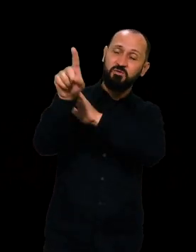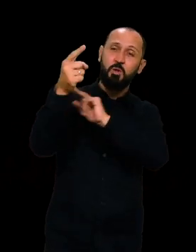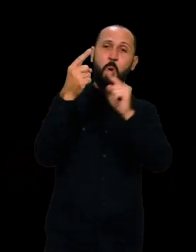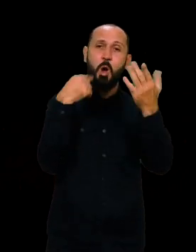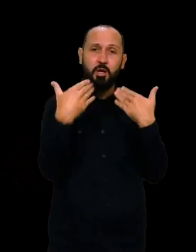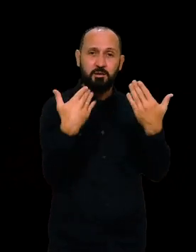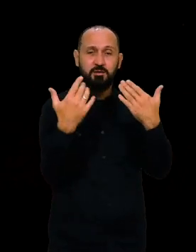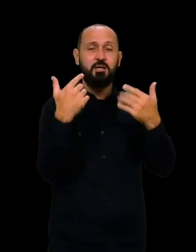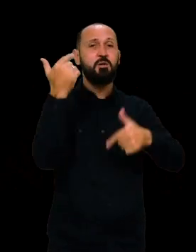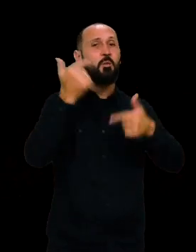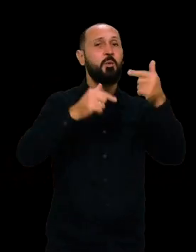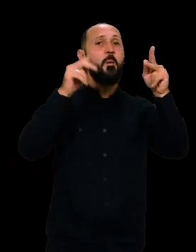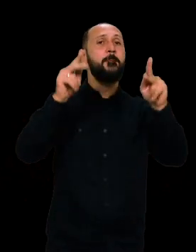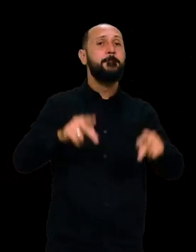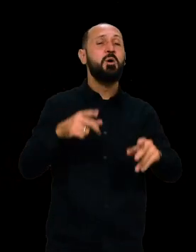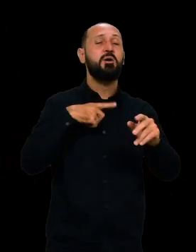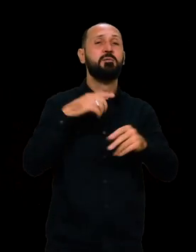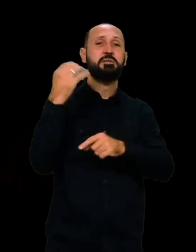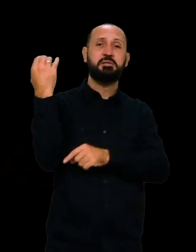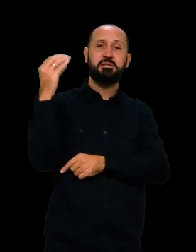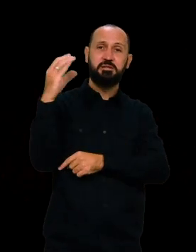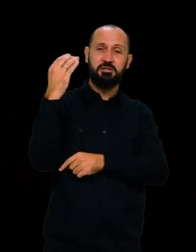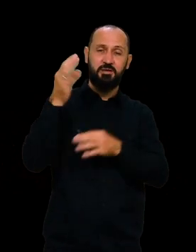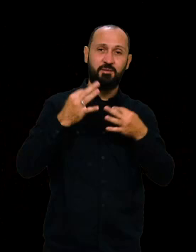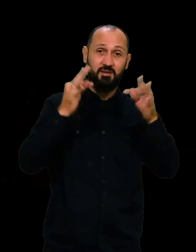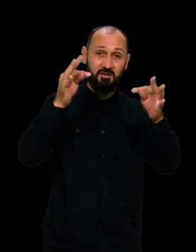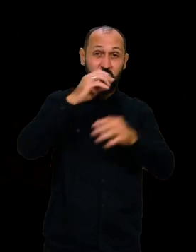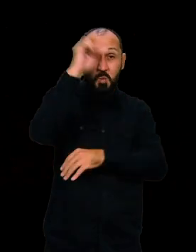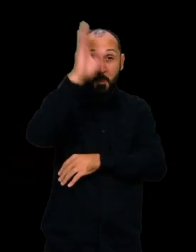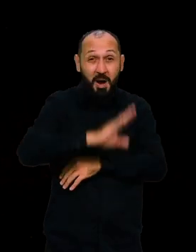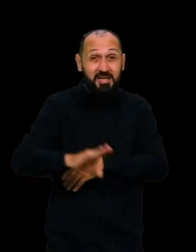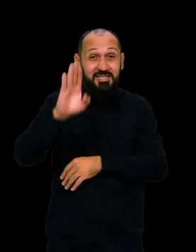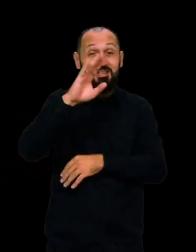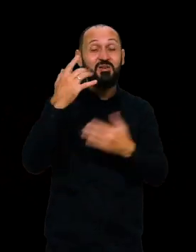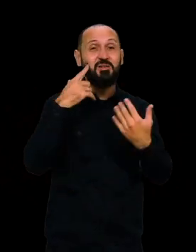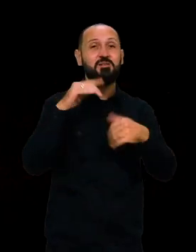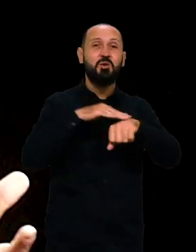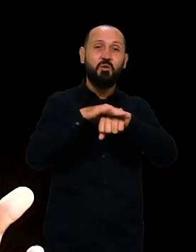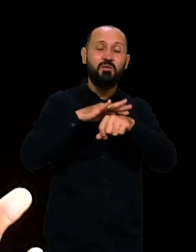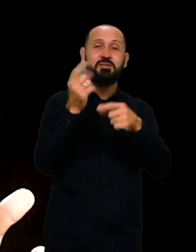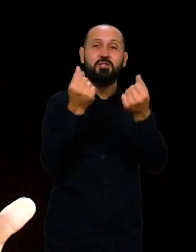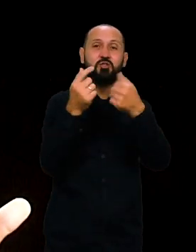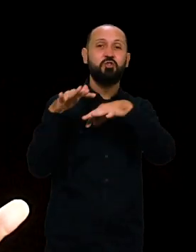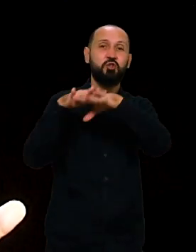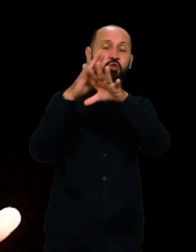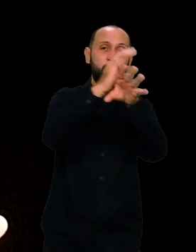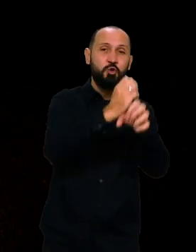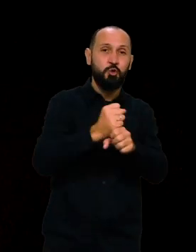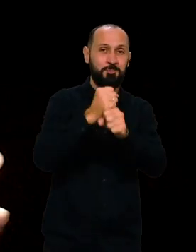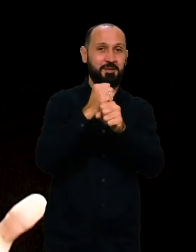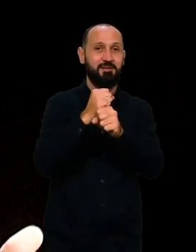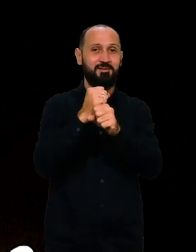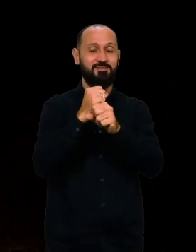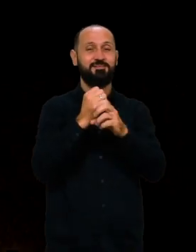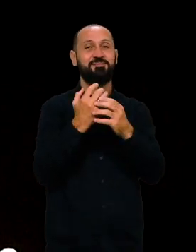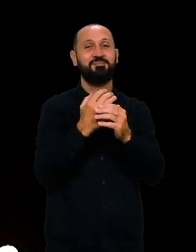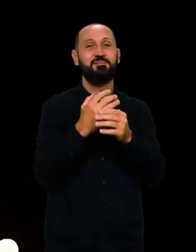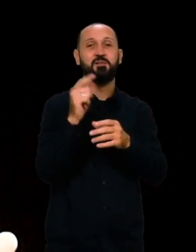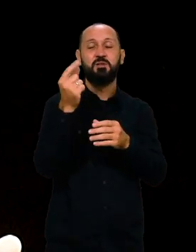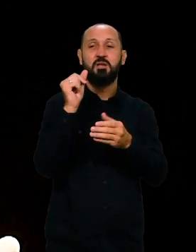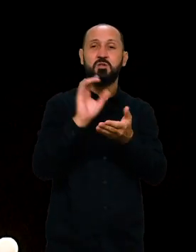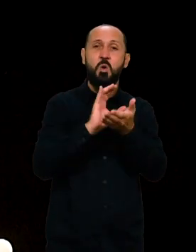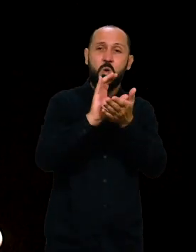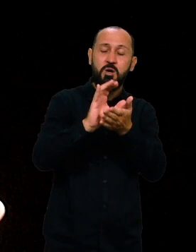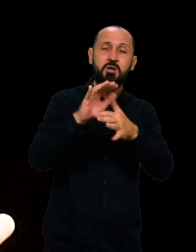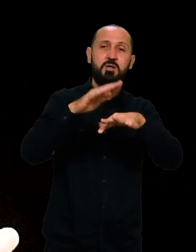você poder discutir as políticas públicas para a ciência, tecnologia e inovação do Brasil, você falar de orçamento, você não deixar que